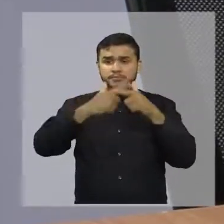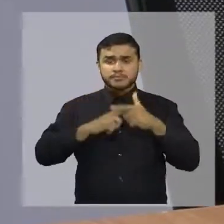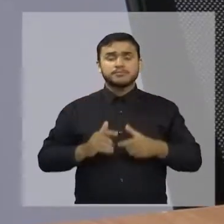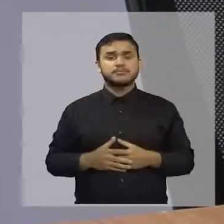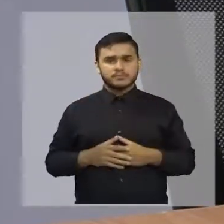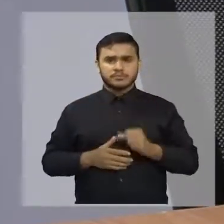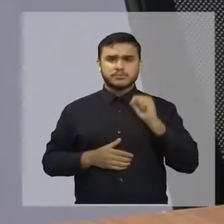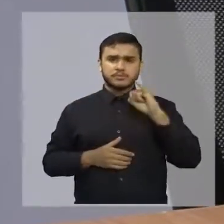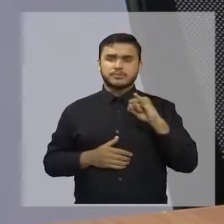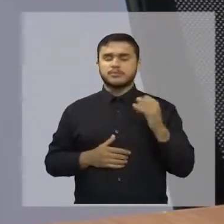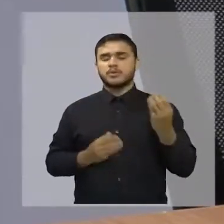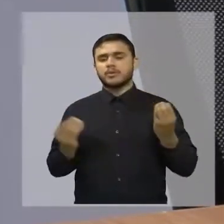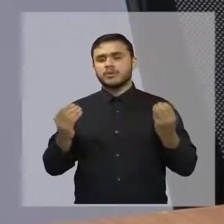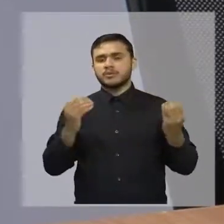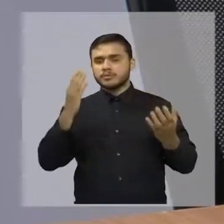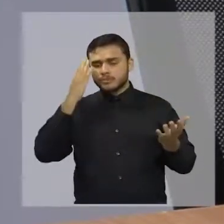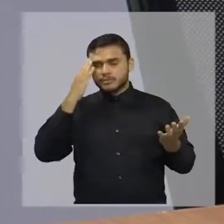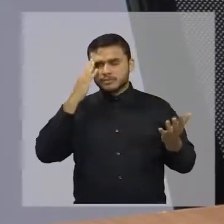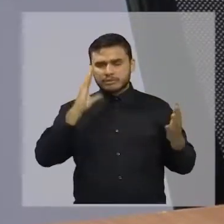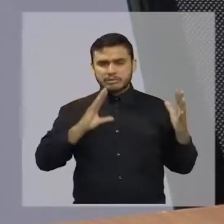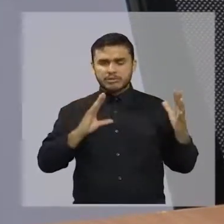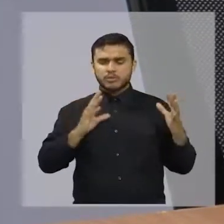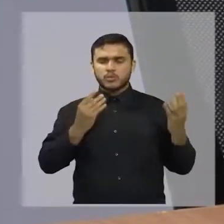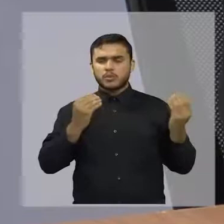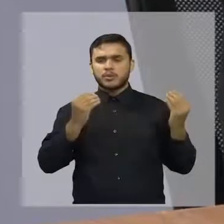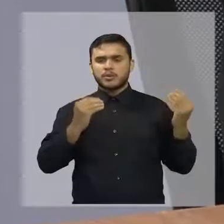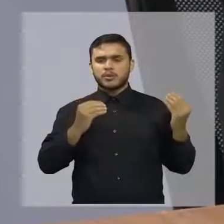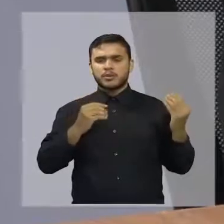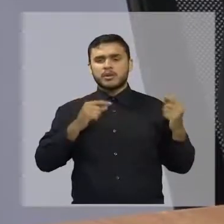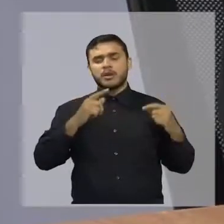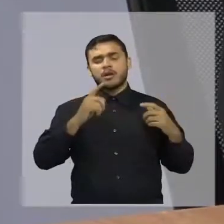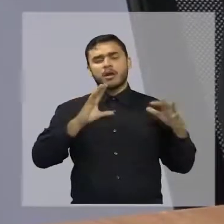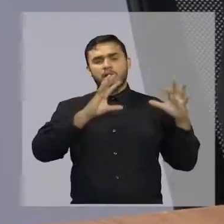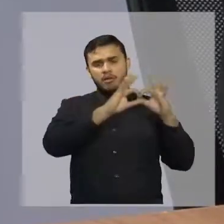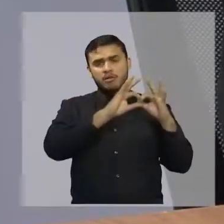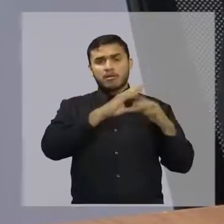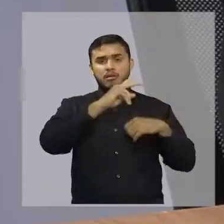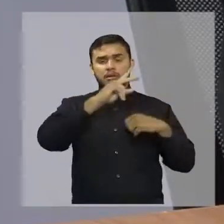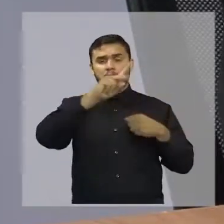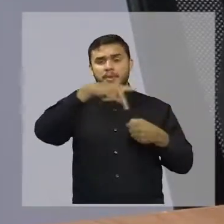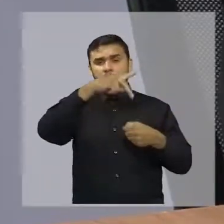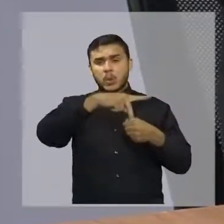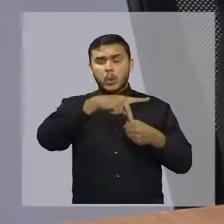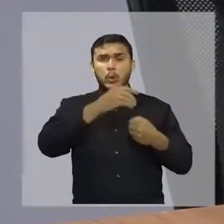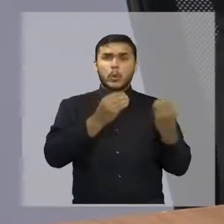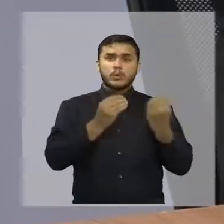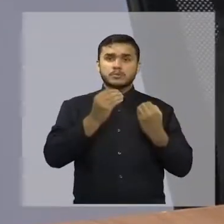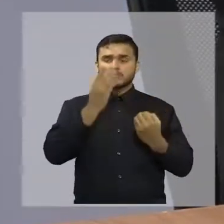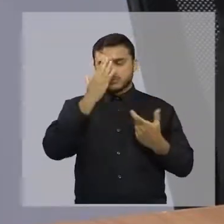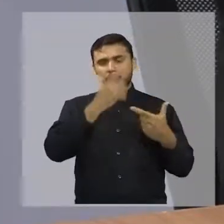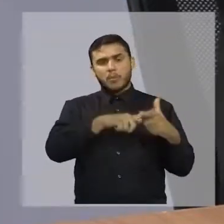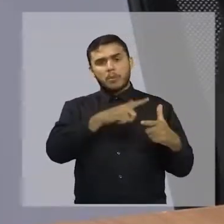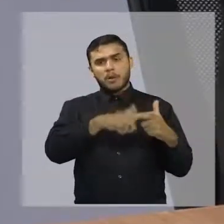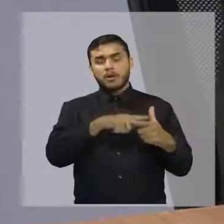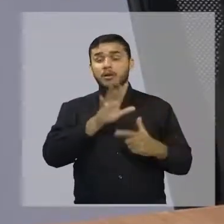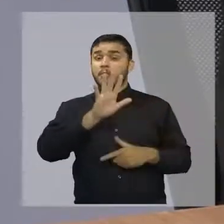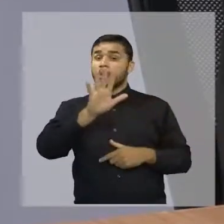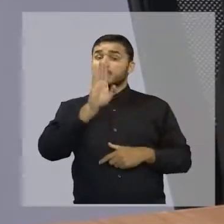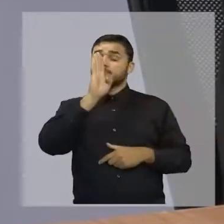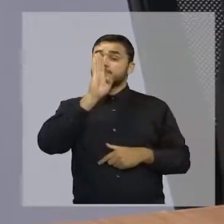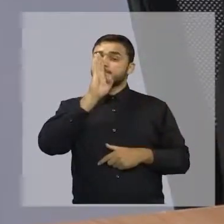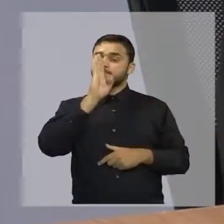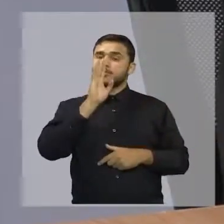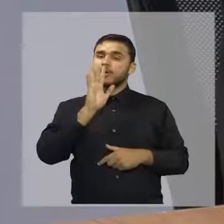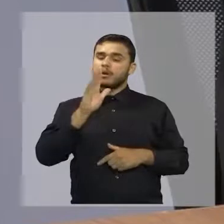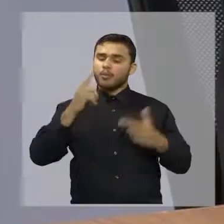uma vinculação com a Venezuela por força da questão do petróleo, mas nós temos que assumir uma posição